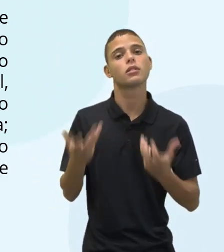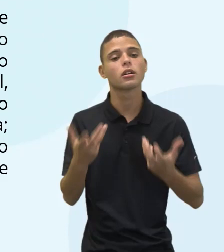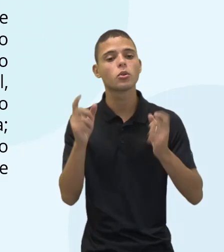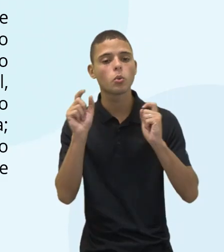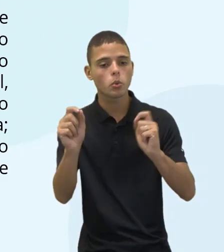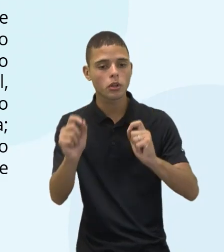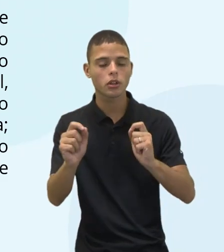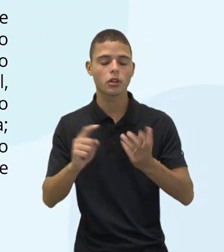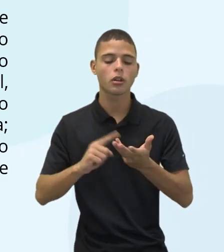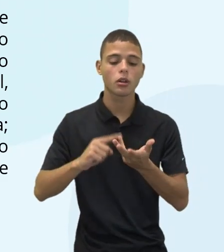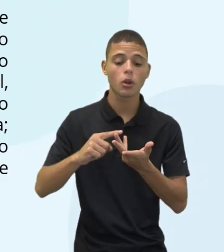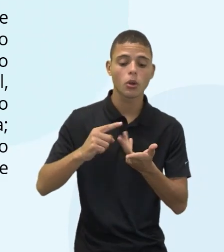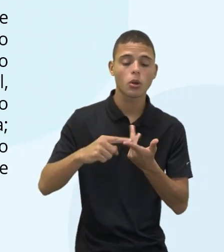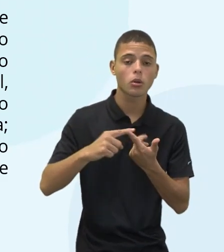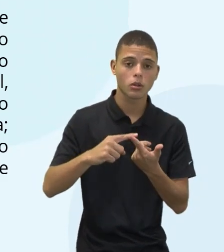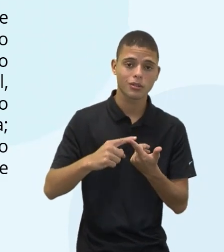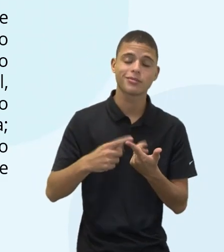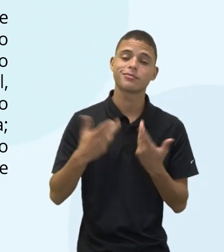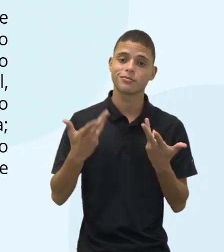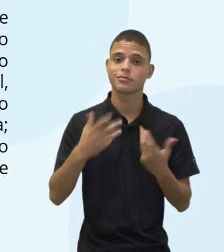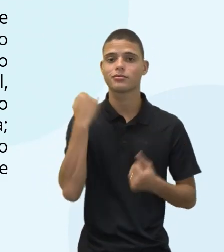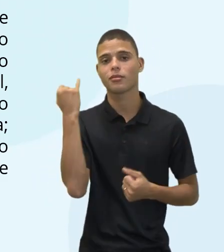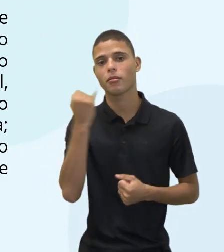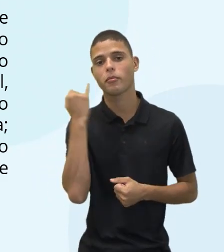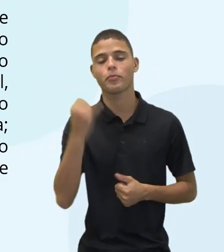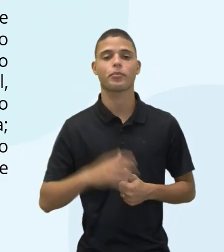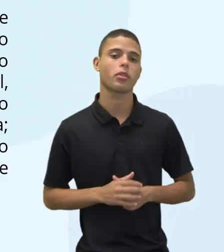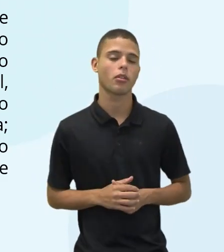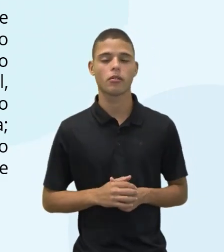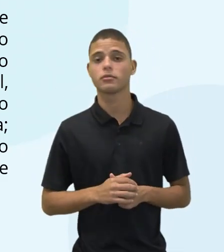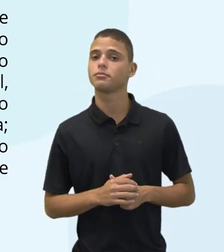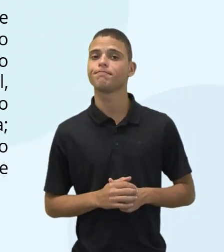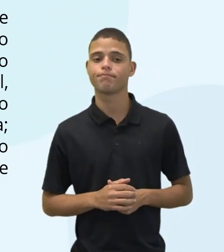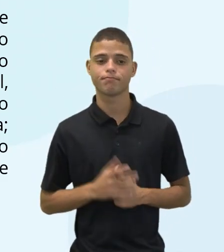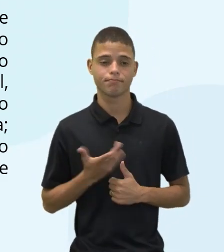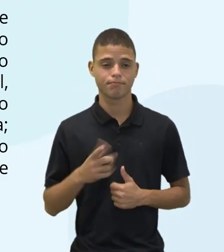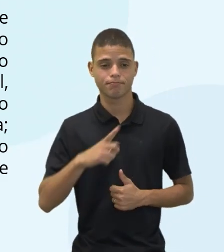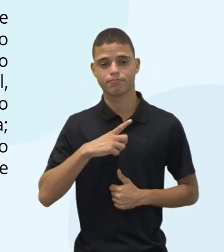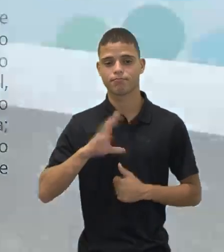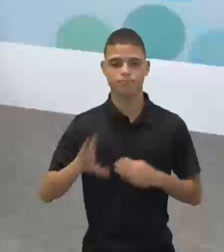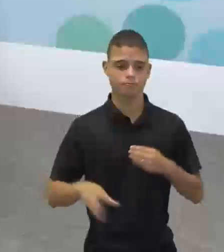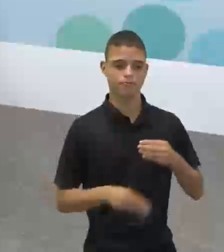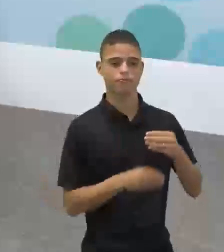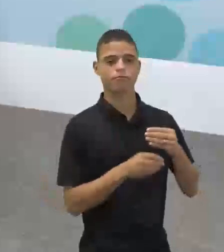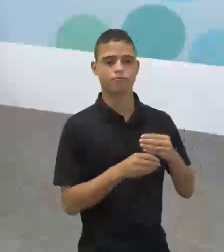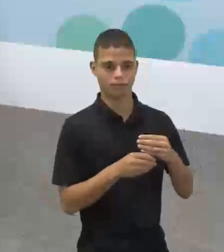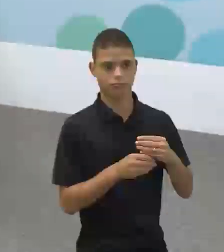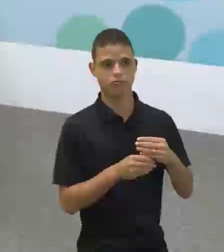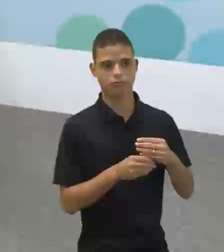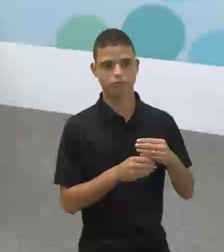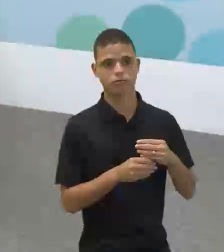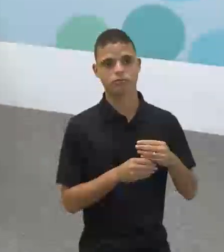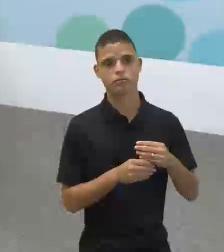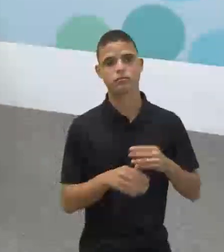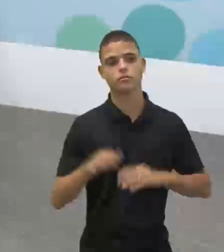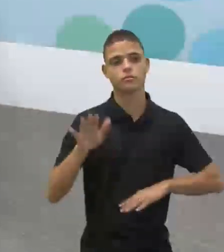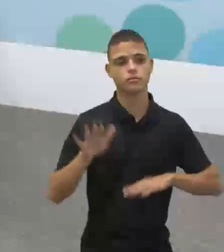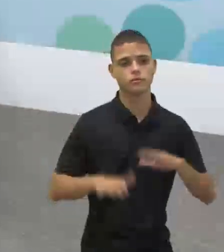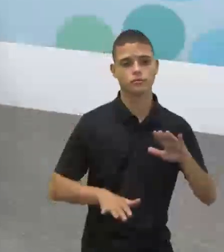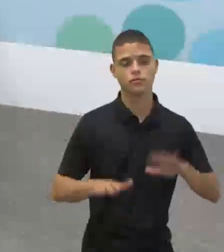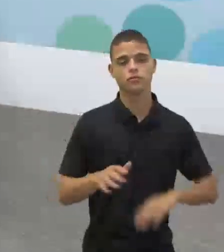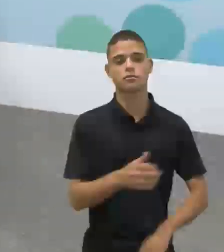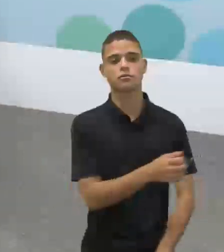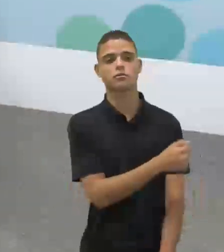Tem um ponto, professor Rodrigo, que acho que vale a pena destacar para os professores, às vezes quando o aluno menciona,